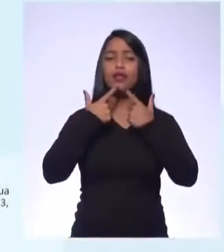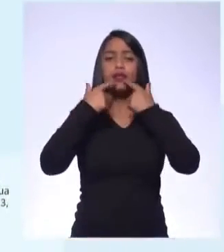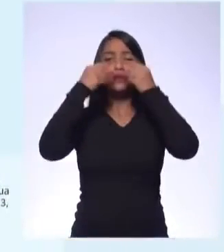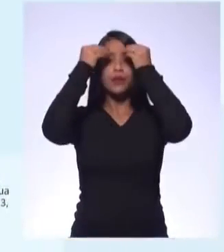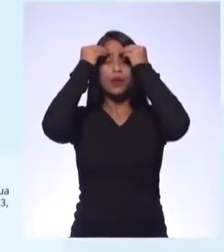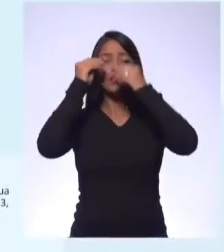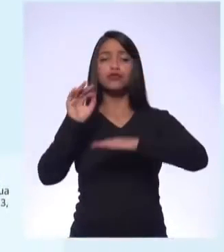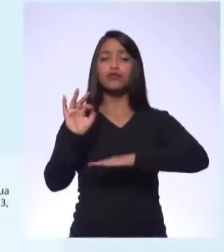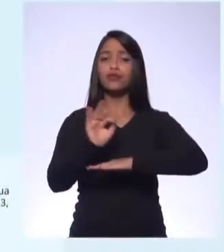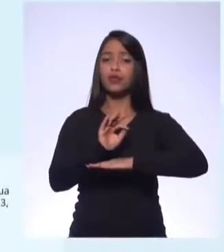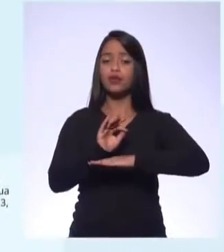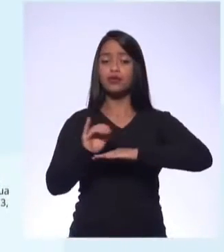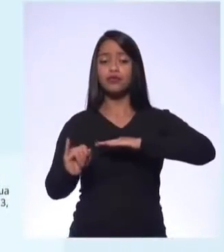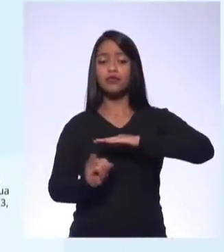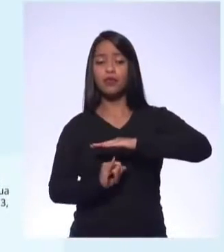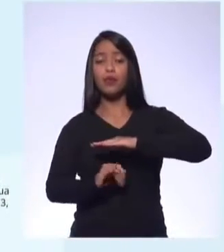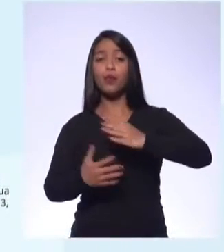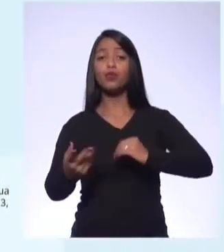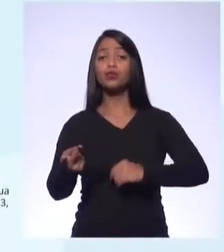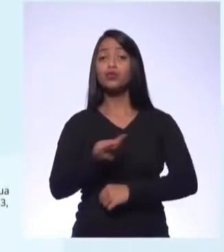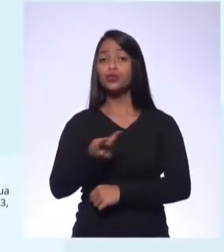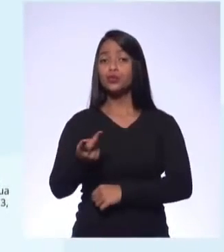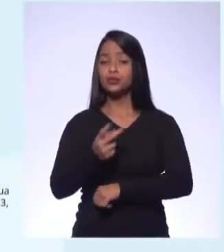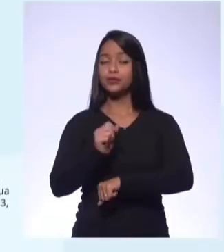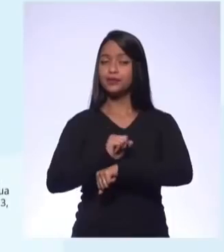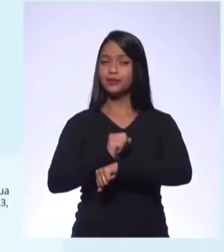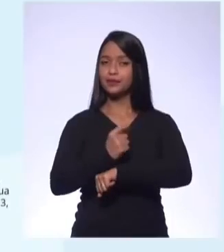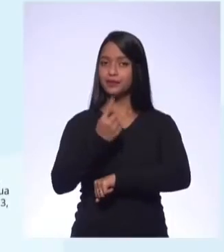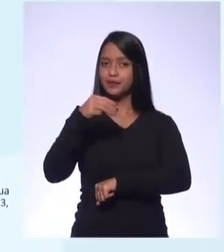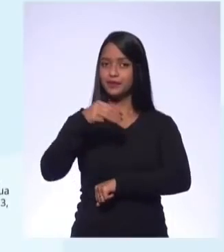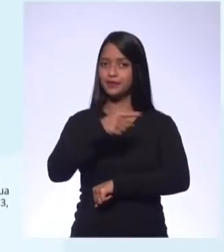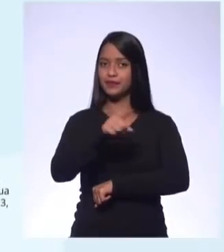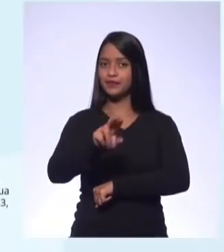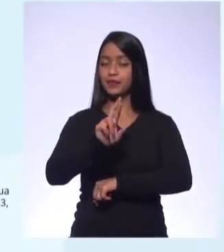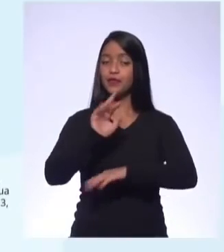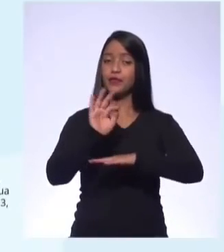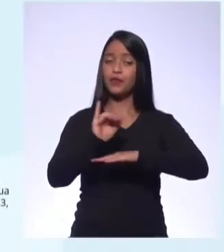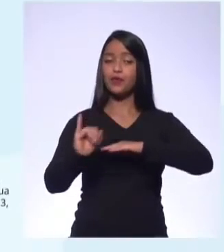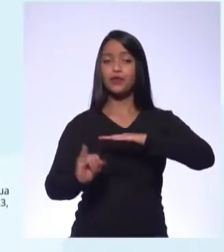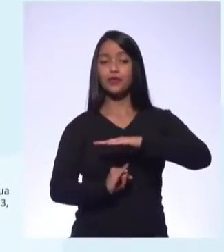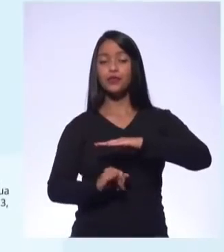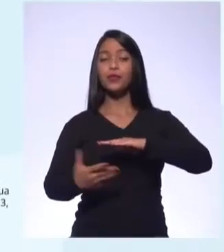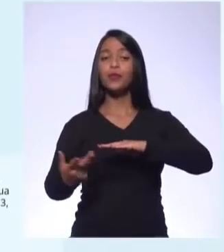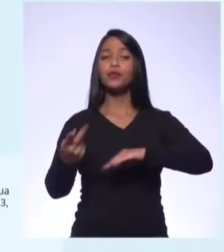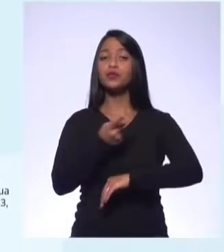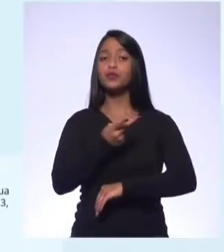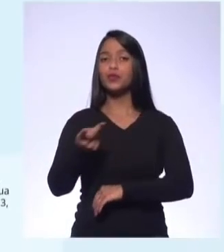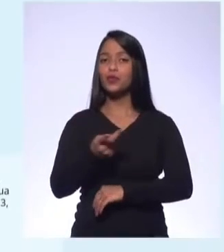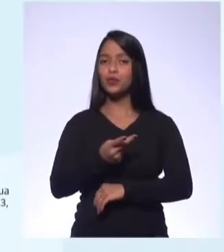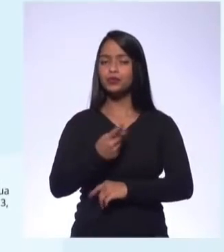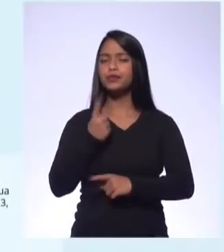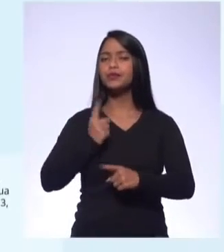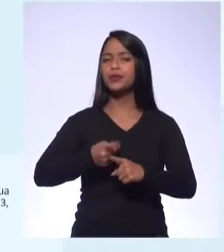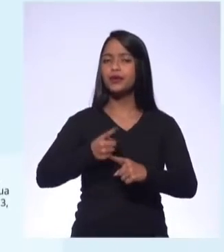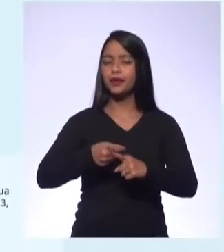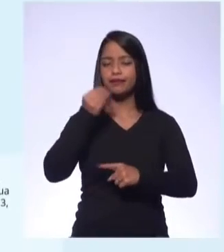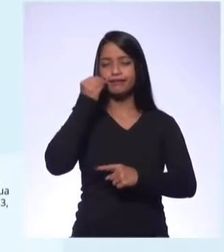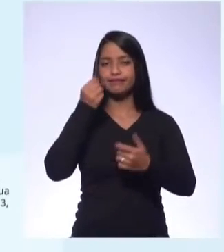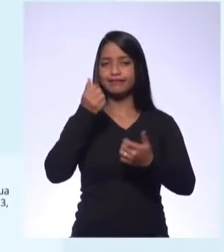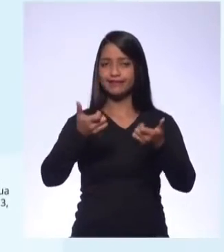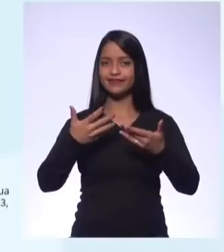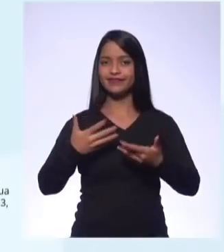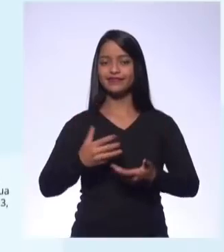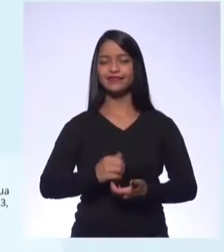as duas. Aluninhos, um minutinho aí. Formal, informal ou as duas? E tenta justificar por quê.